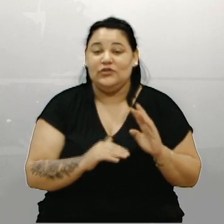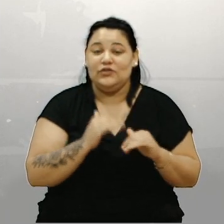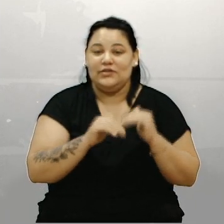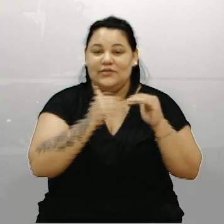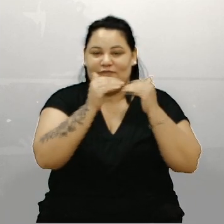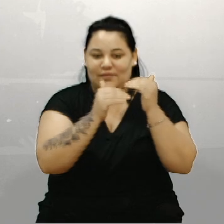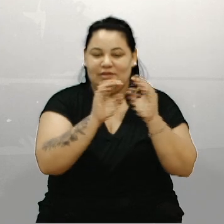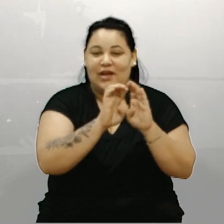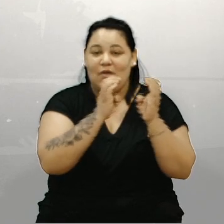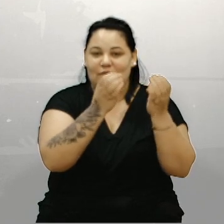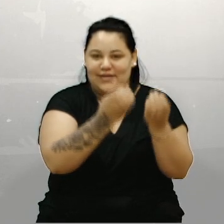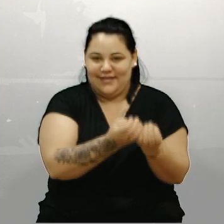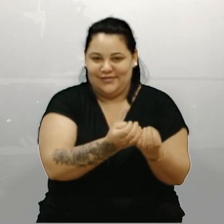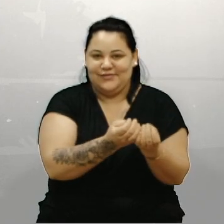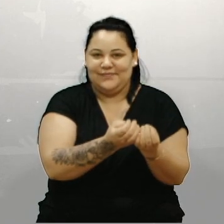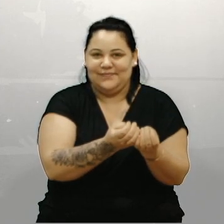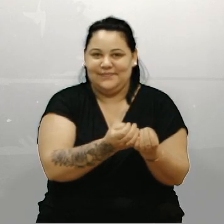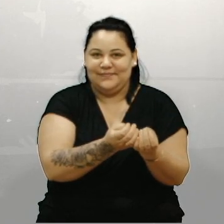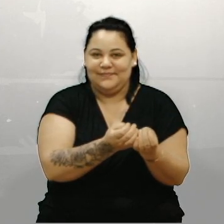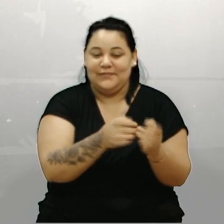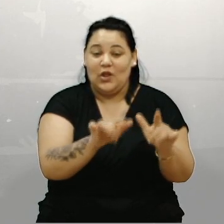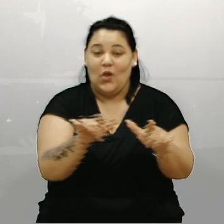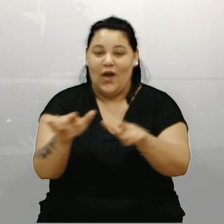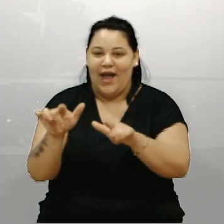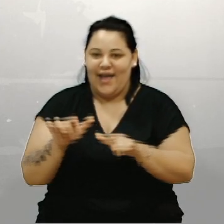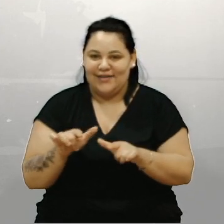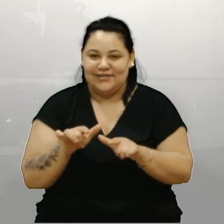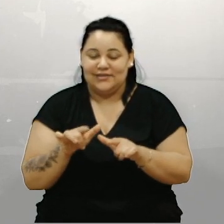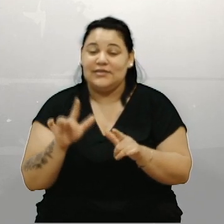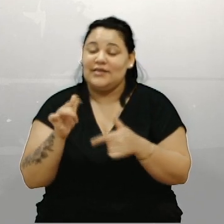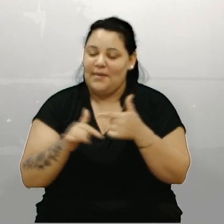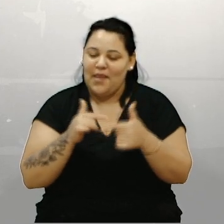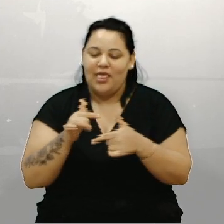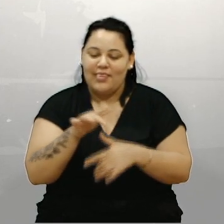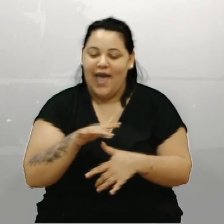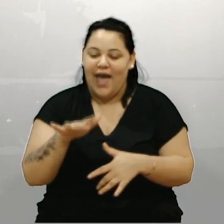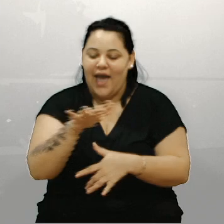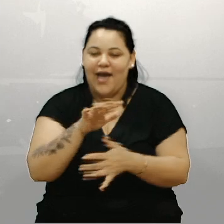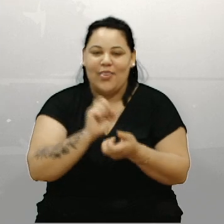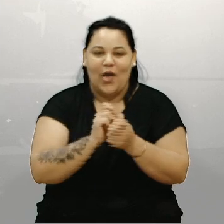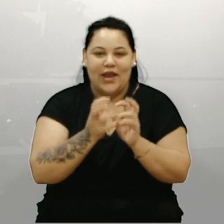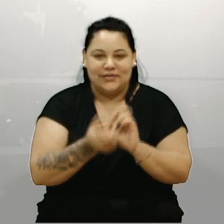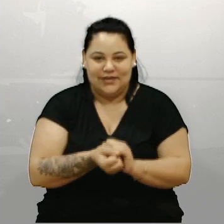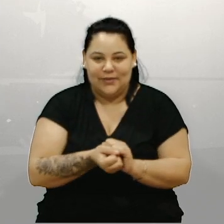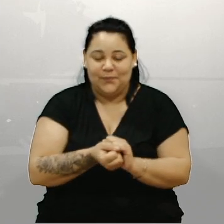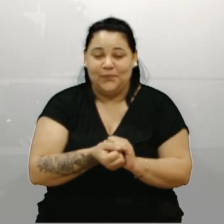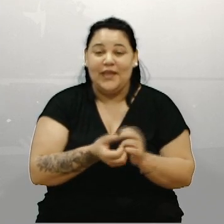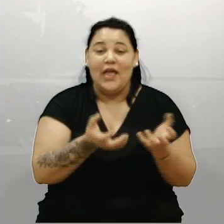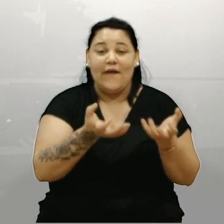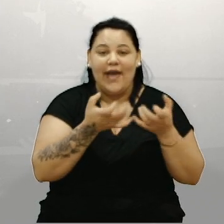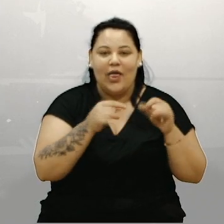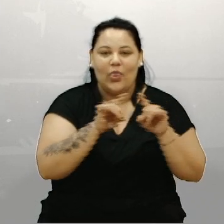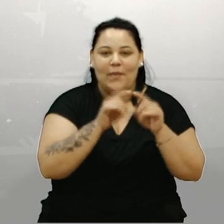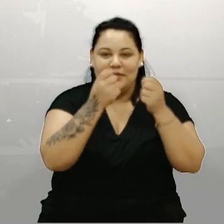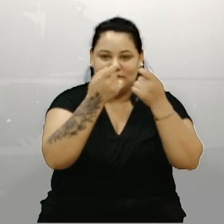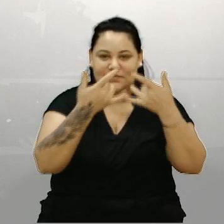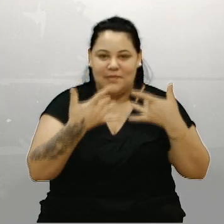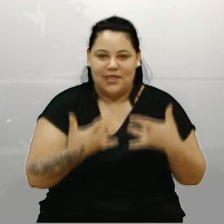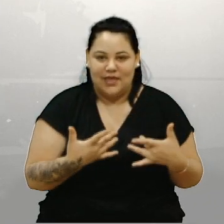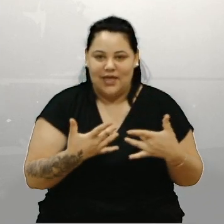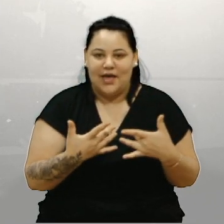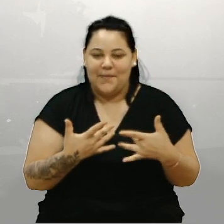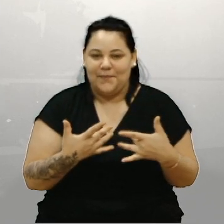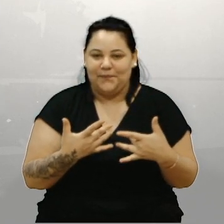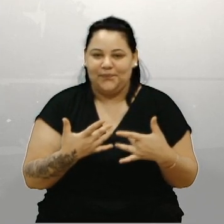das comunidades locais através do artesanato. Aqui eu quero destacar também o trabalho do senhor